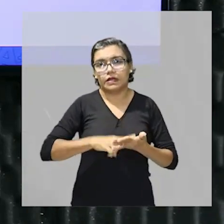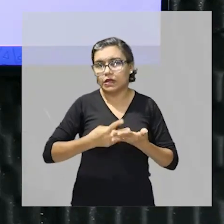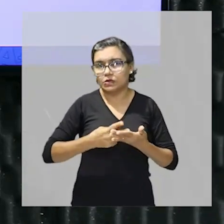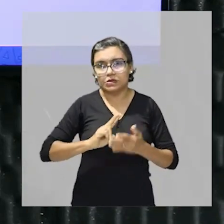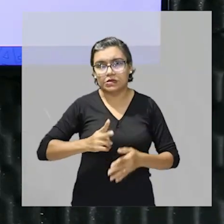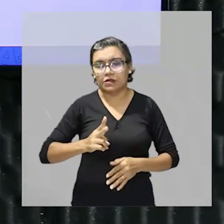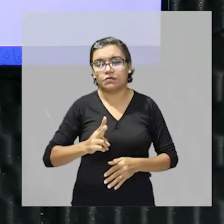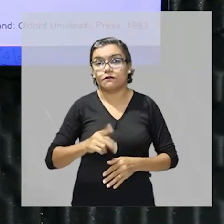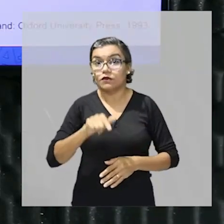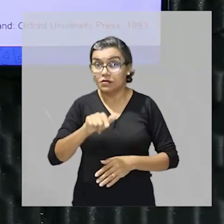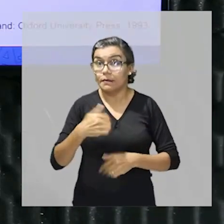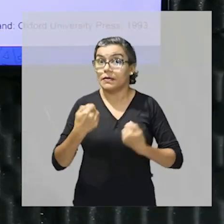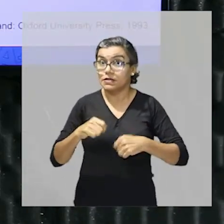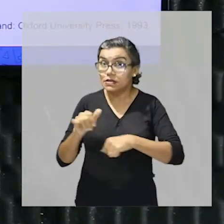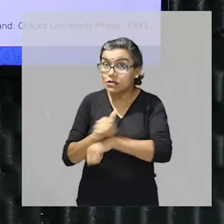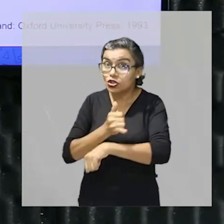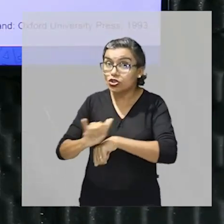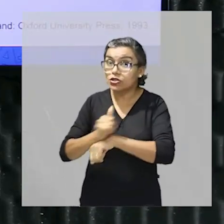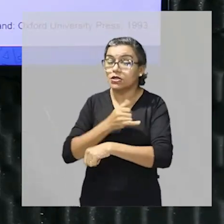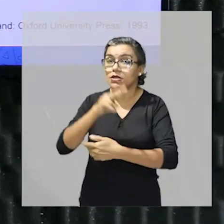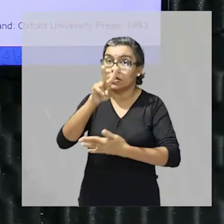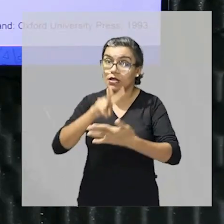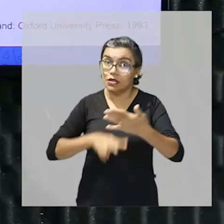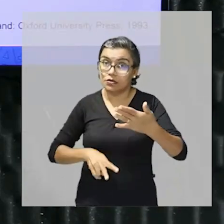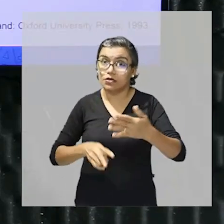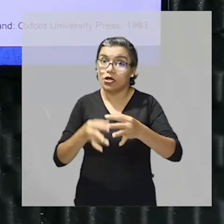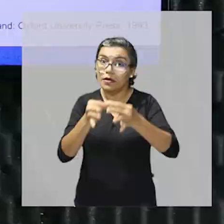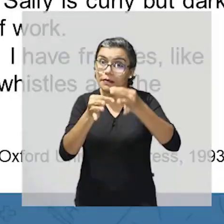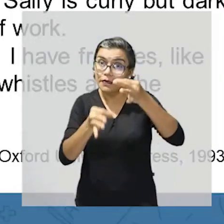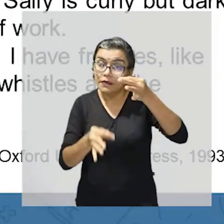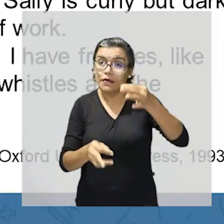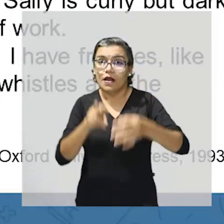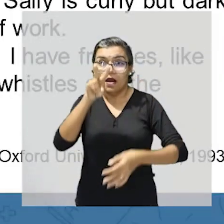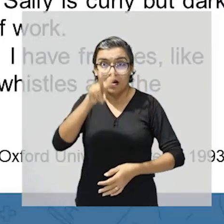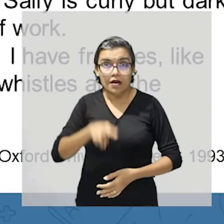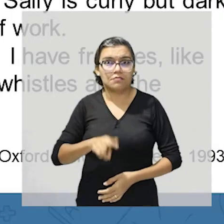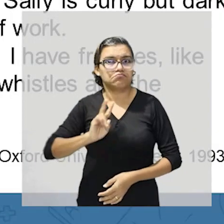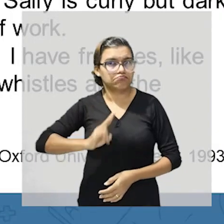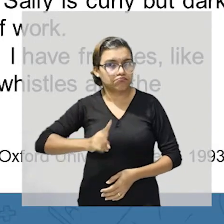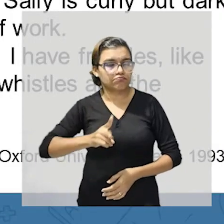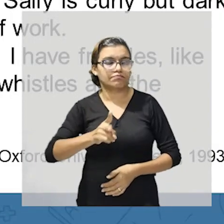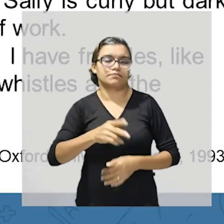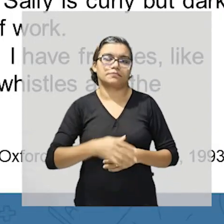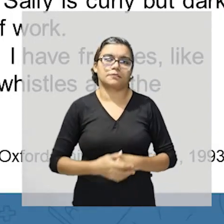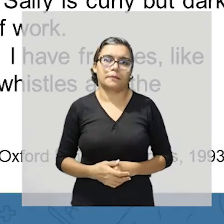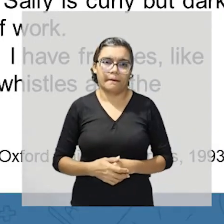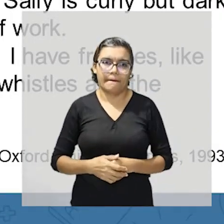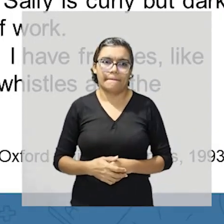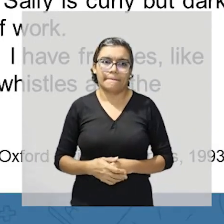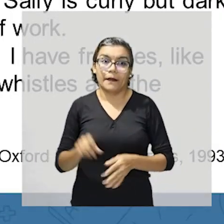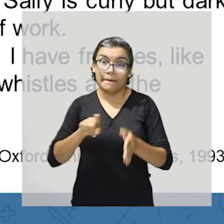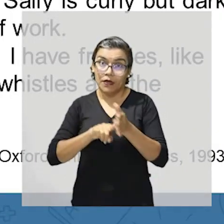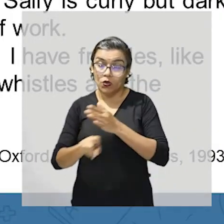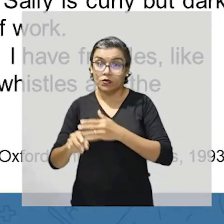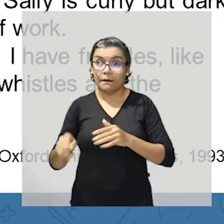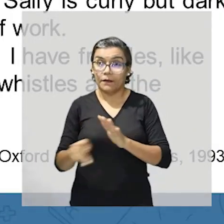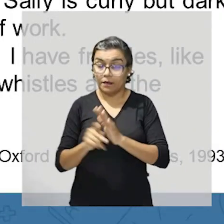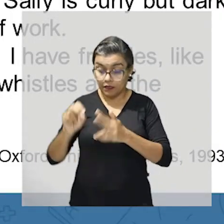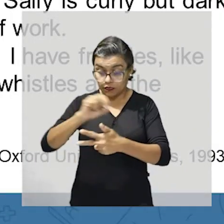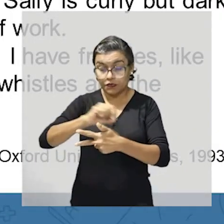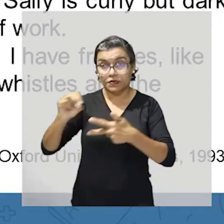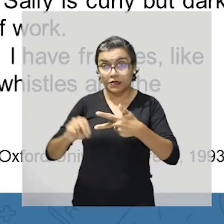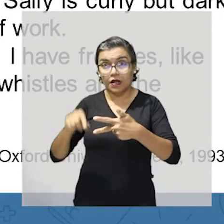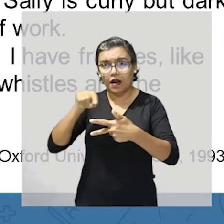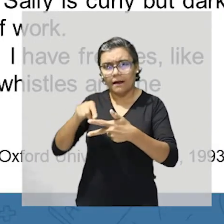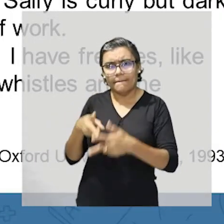Trabalhem com as estratégias de leitura, leiam o enunciado, não deixem de fazer isso. Aqui é uma questão do Enem. No Enem, a gente